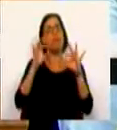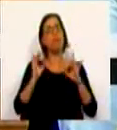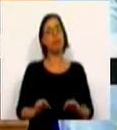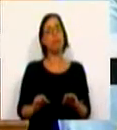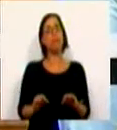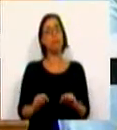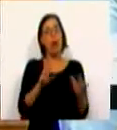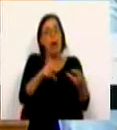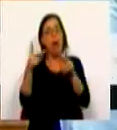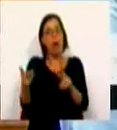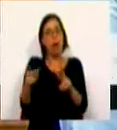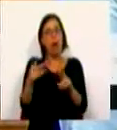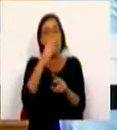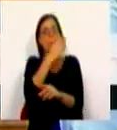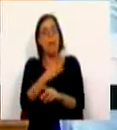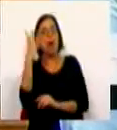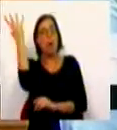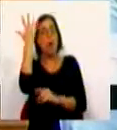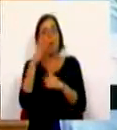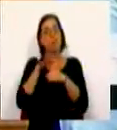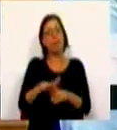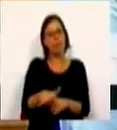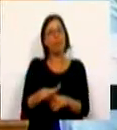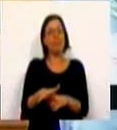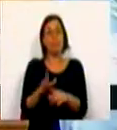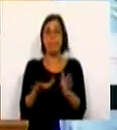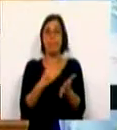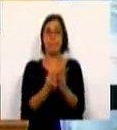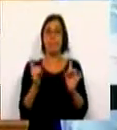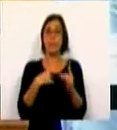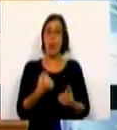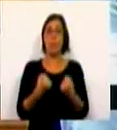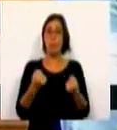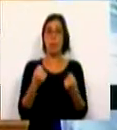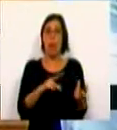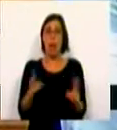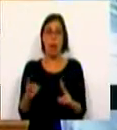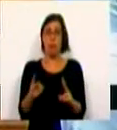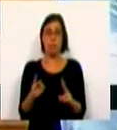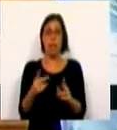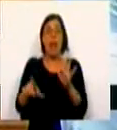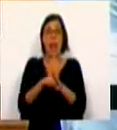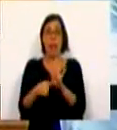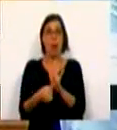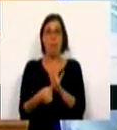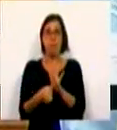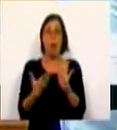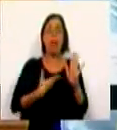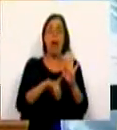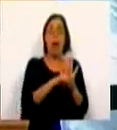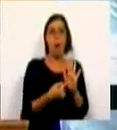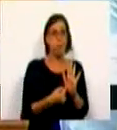ações que contribuam para alterar práticas culturais discriminatórias que nem sempre conseguimos alterar através de uma lei ou de um